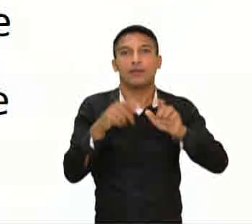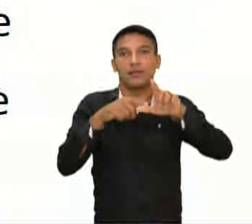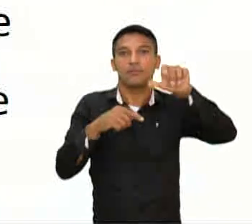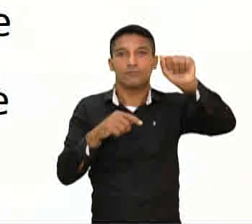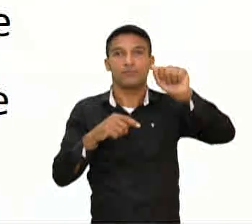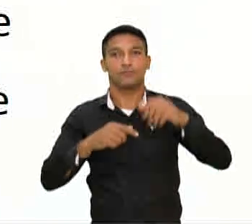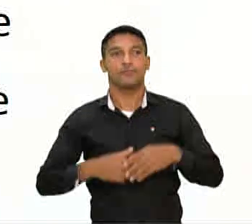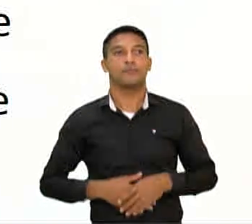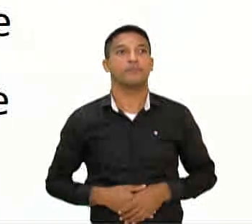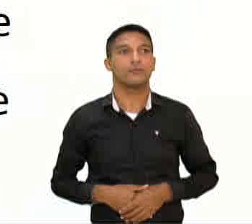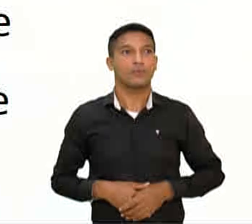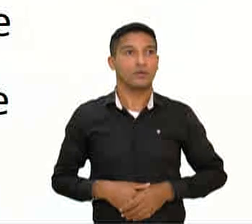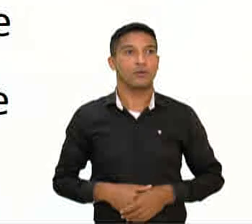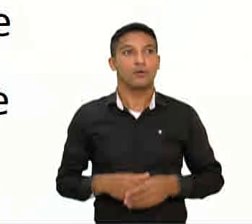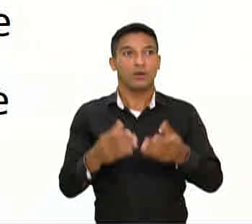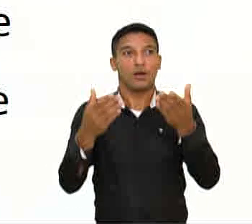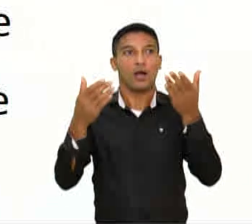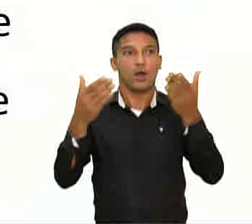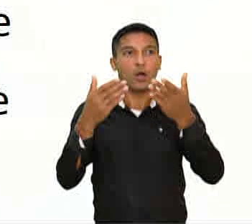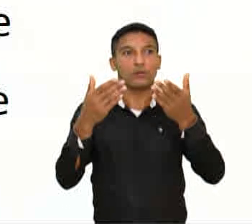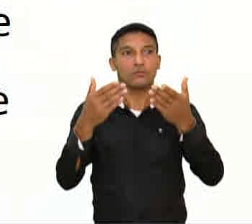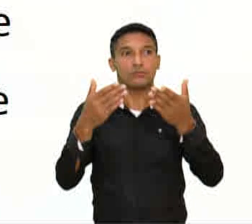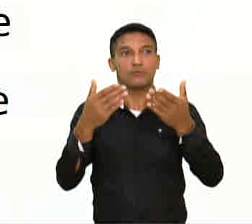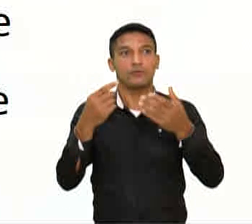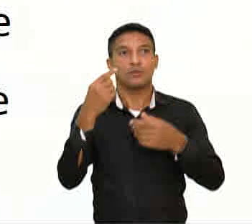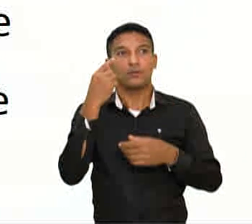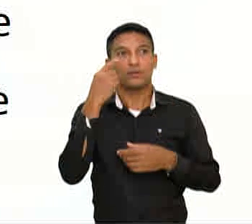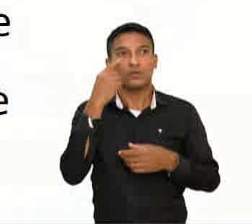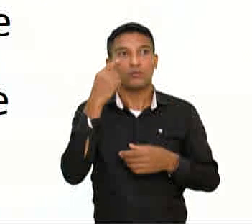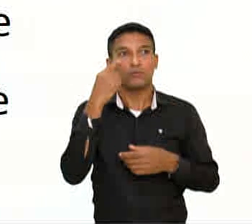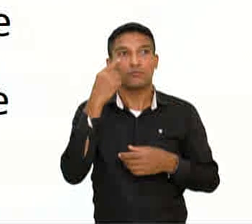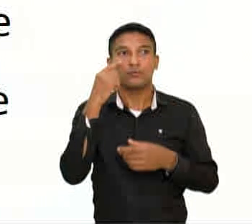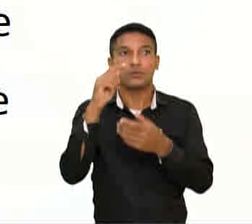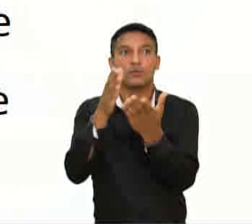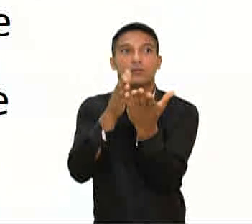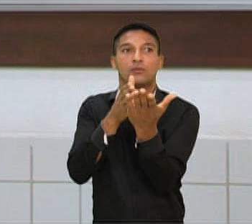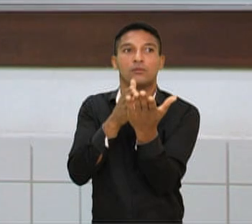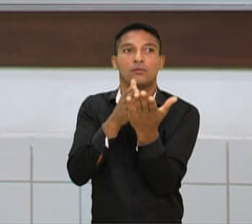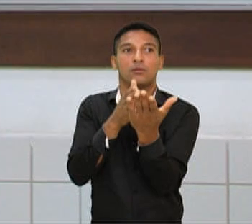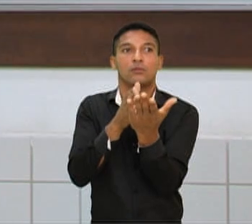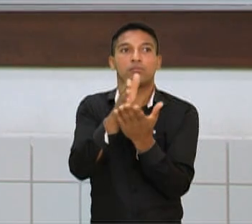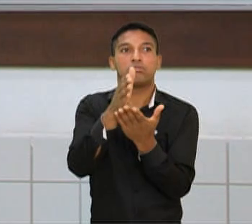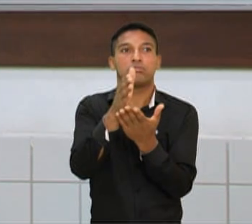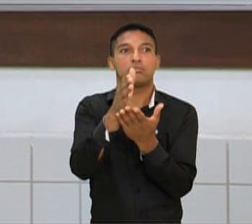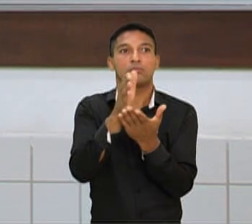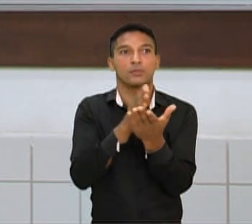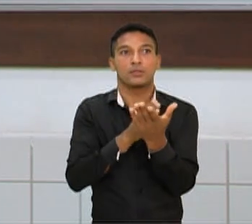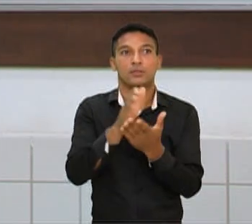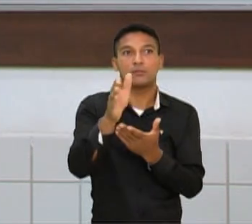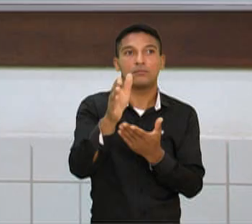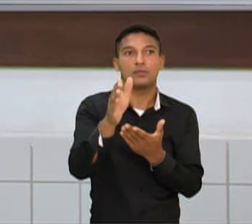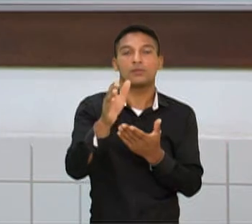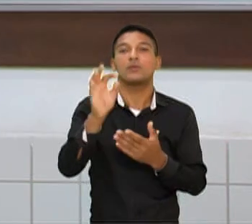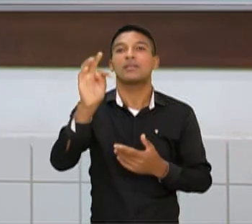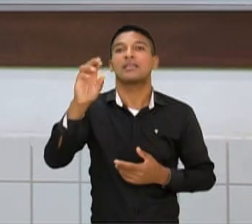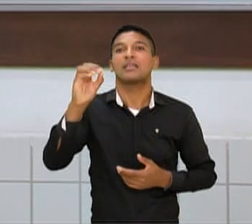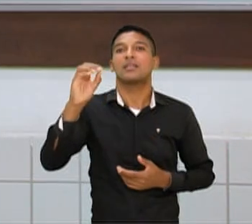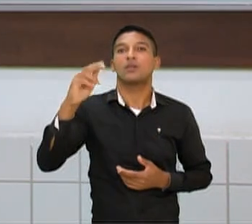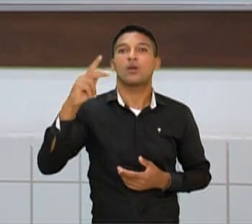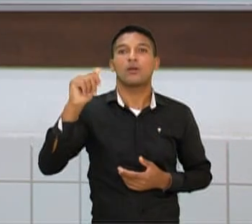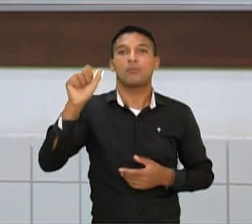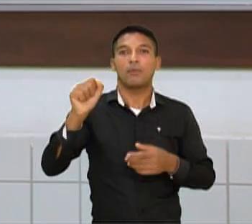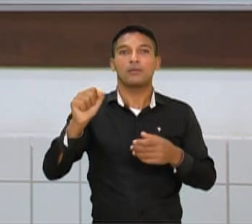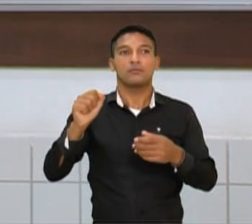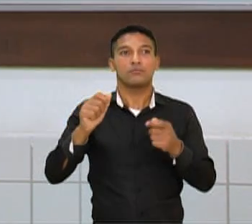dando uma noção histórica para que você tenha o material aí, por isso a importância de você acessar o slide, no link relacionado ao